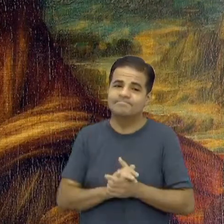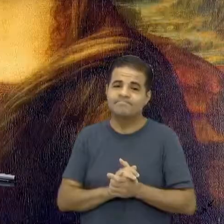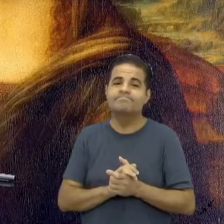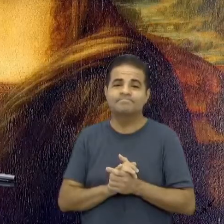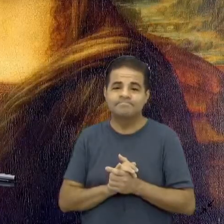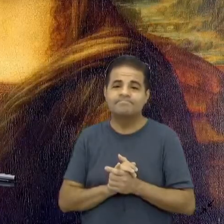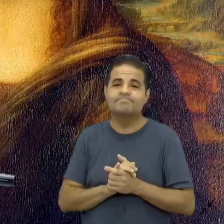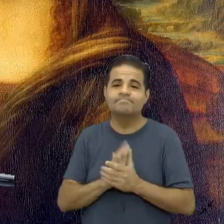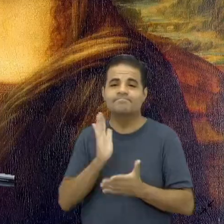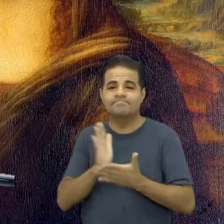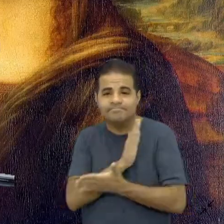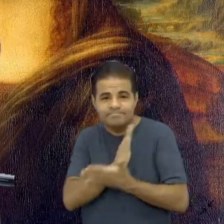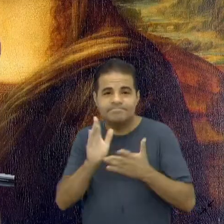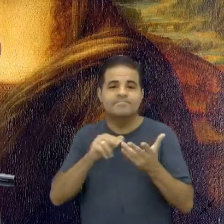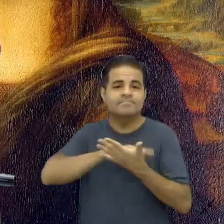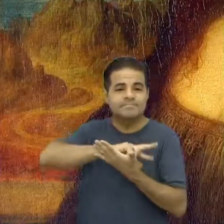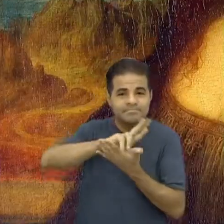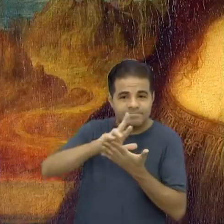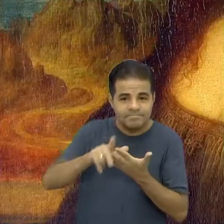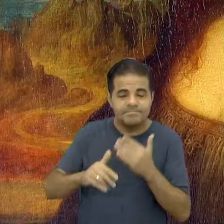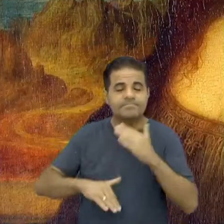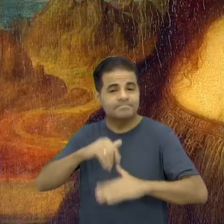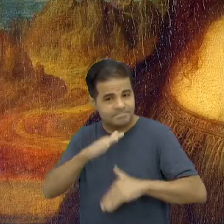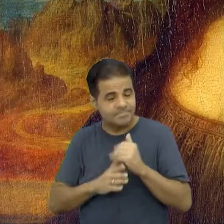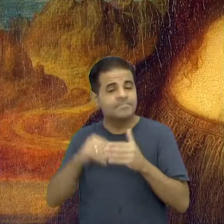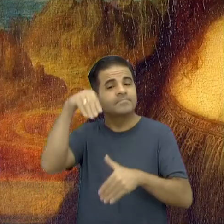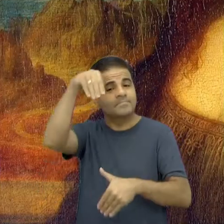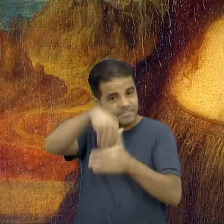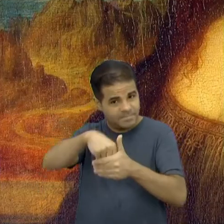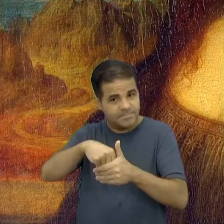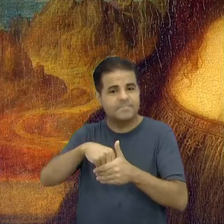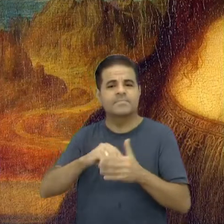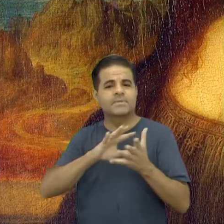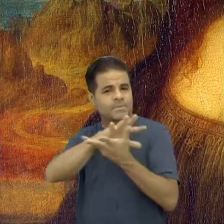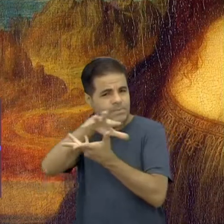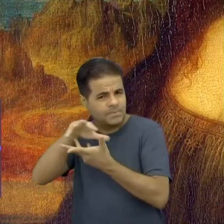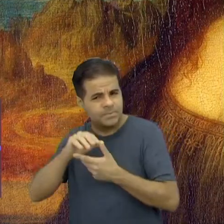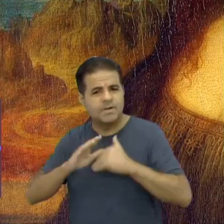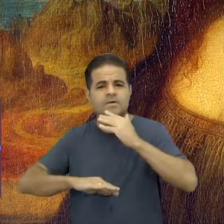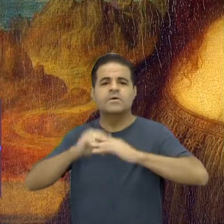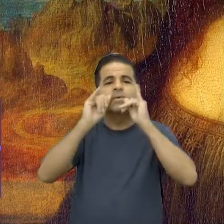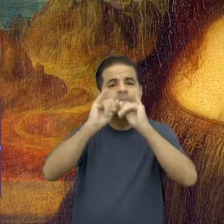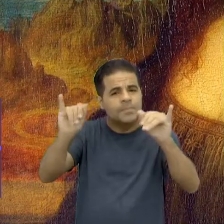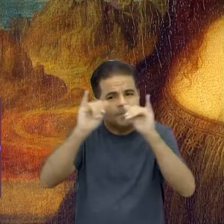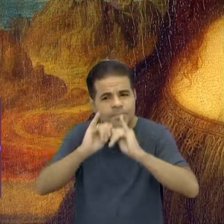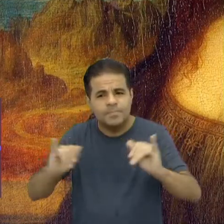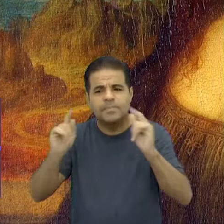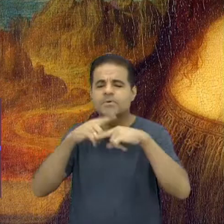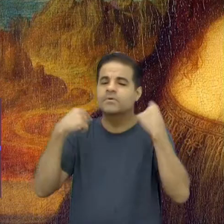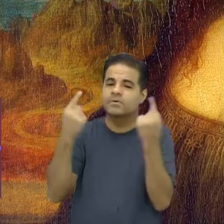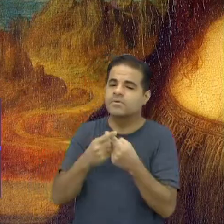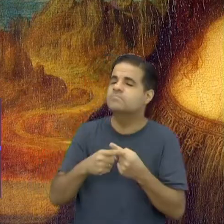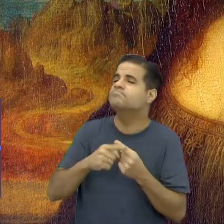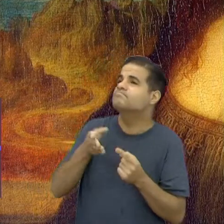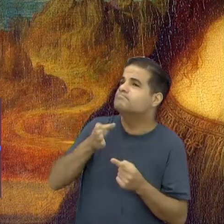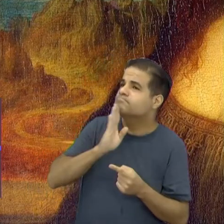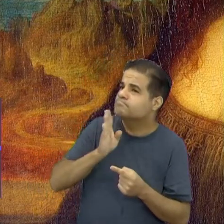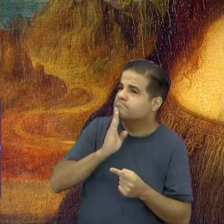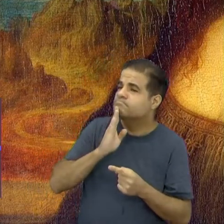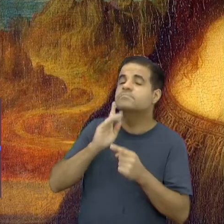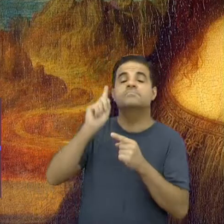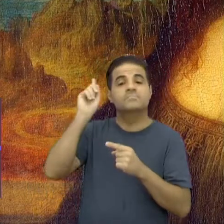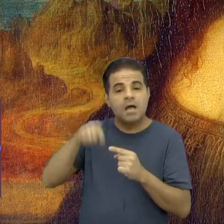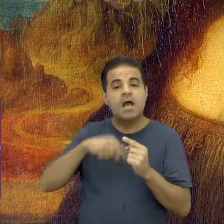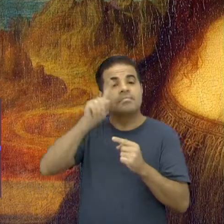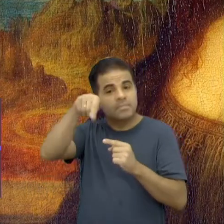algumas peculiaridades, né, gente? Algumas características que tem aí dentro do mundo do marketing, da publicidade, que a gente só conhece